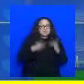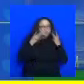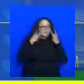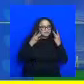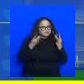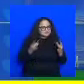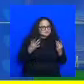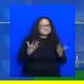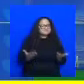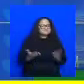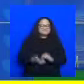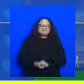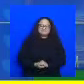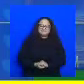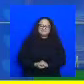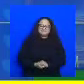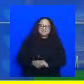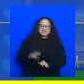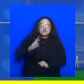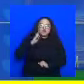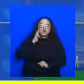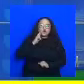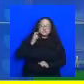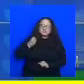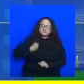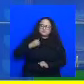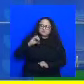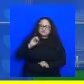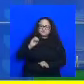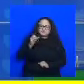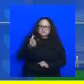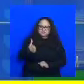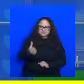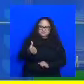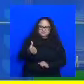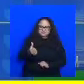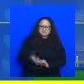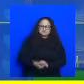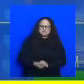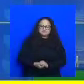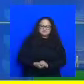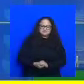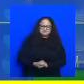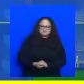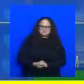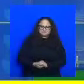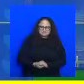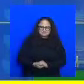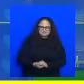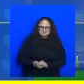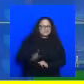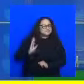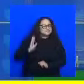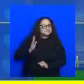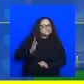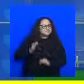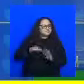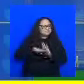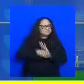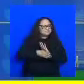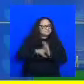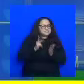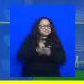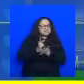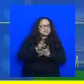atenta, fique atento. Bola rosa número 06, rosa 06. Time Mania, com sorteios